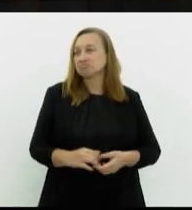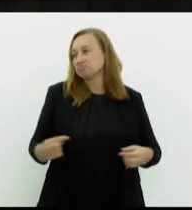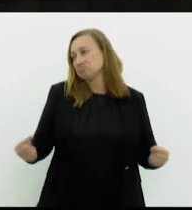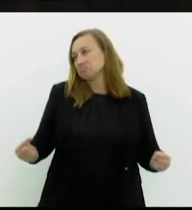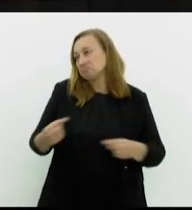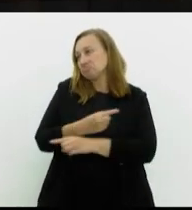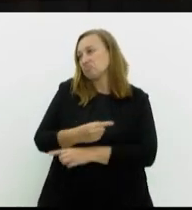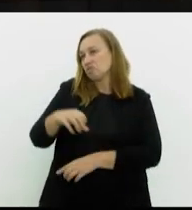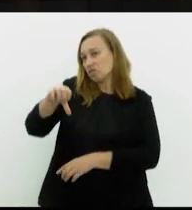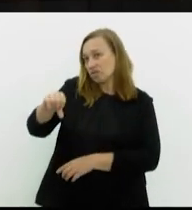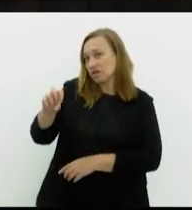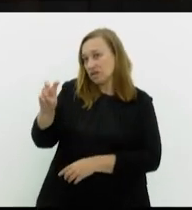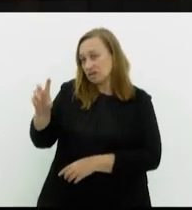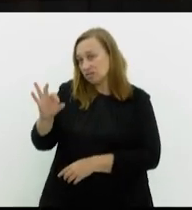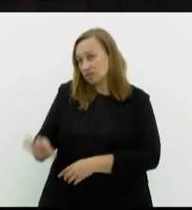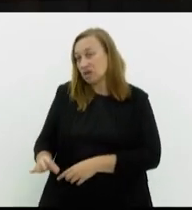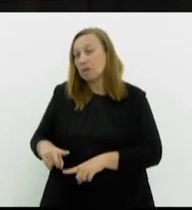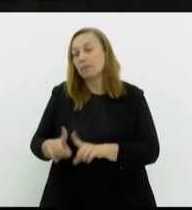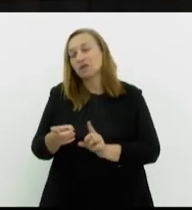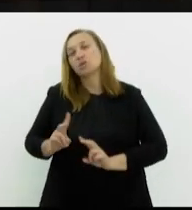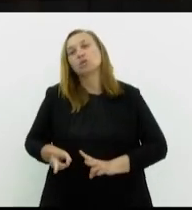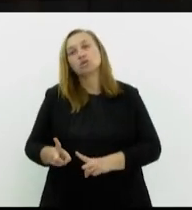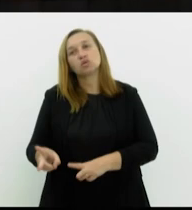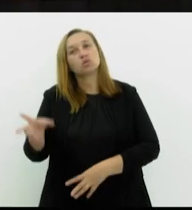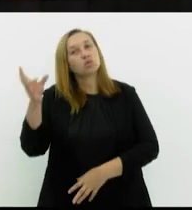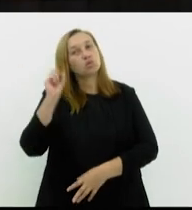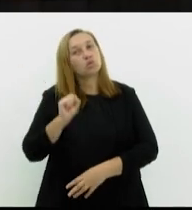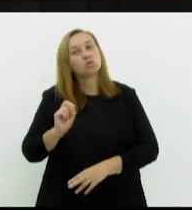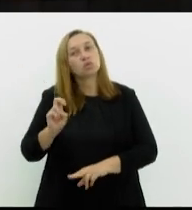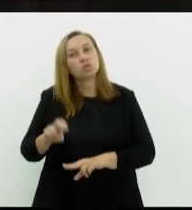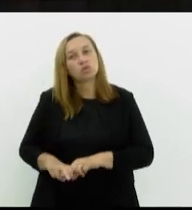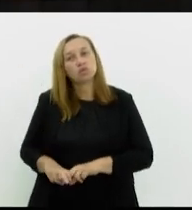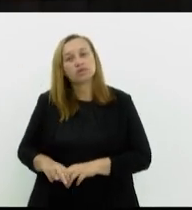com 95%, mas continuo ali da cadeira.